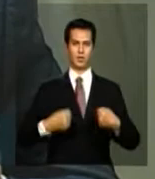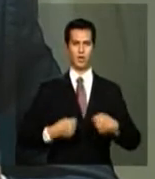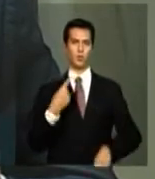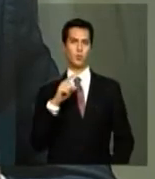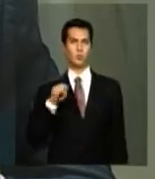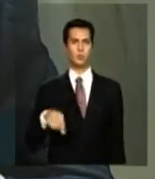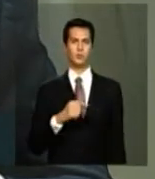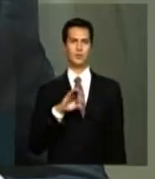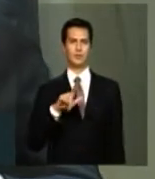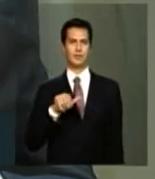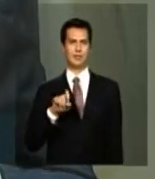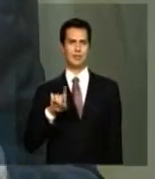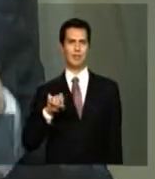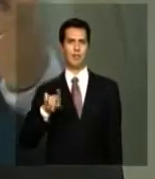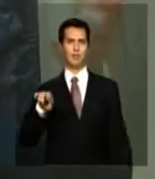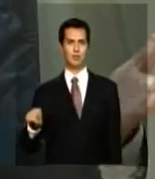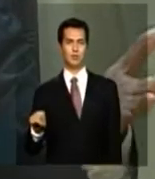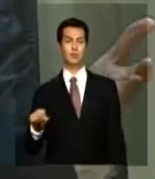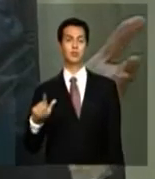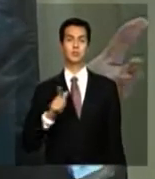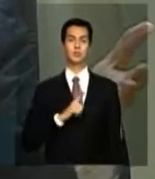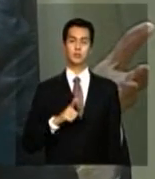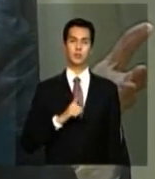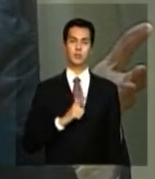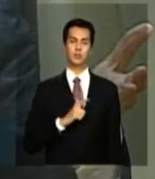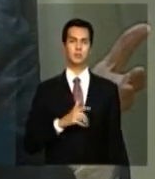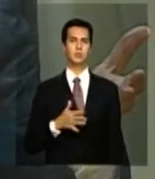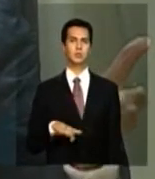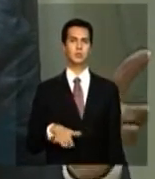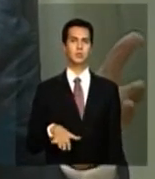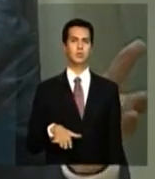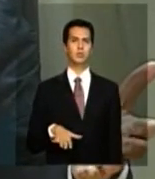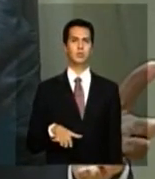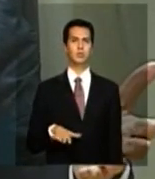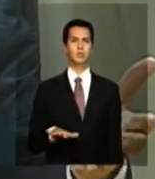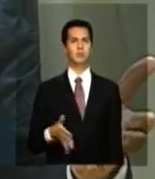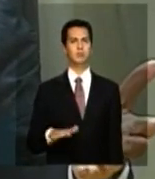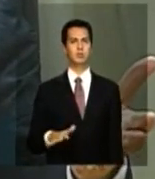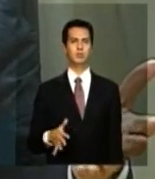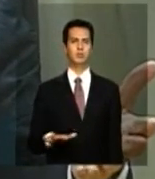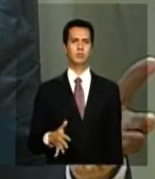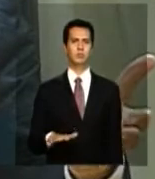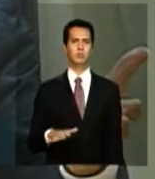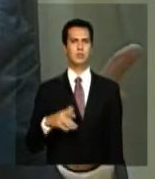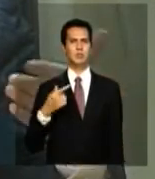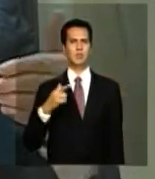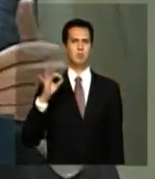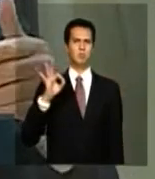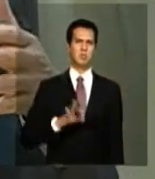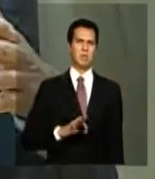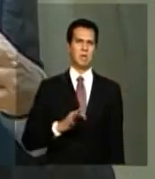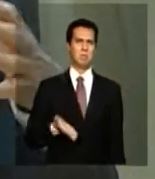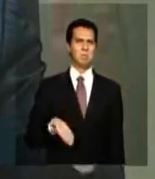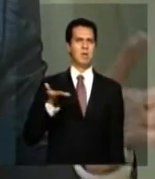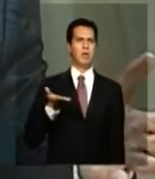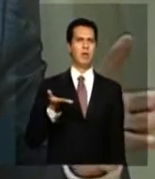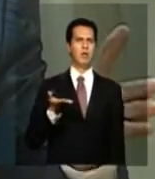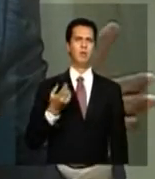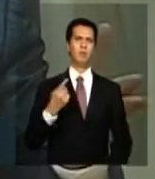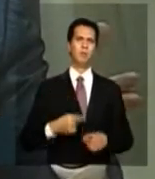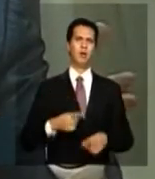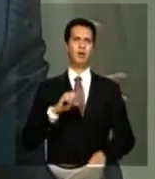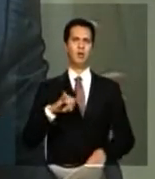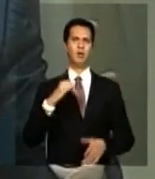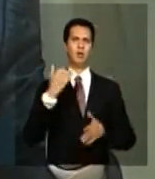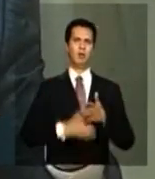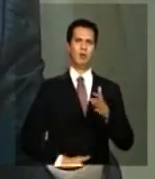cilindradas você tem 7% na verdade não é é mais porque quando você abate o 7%